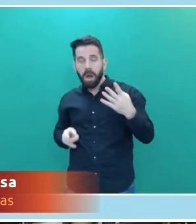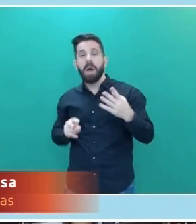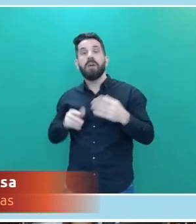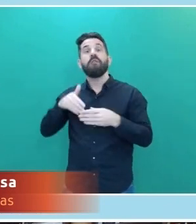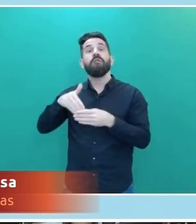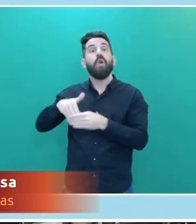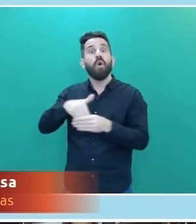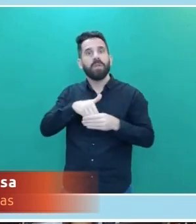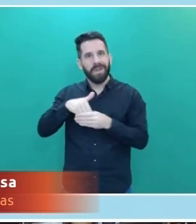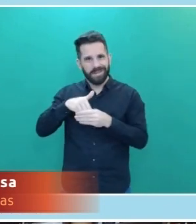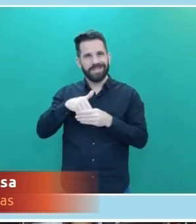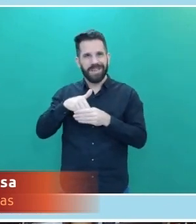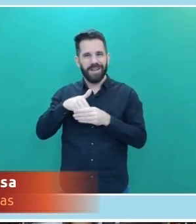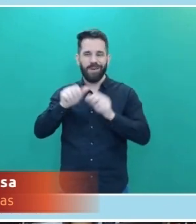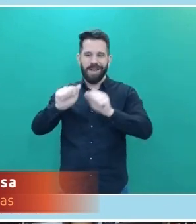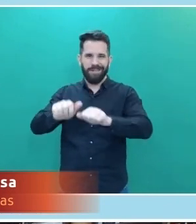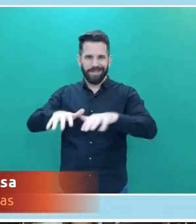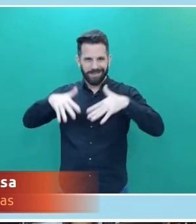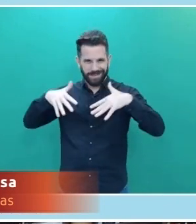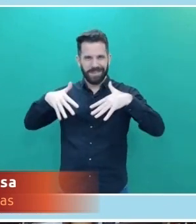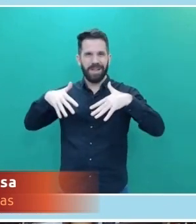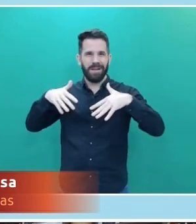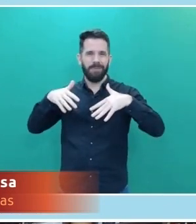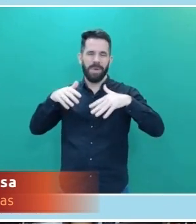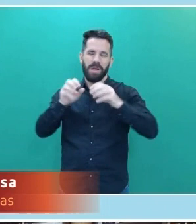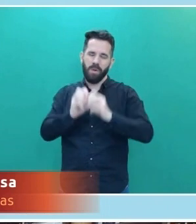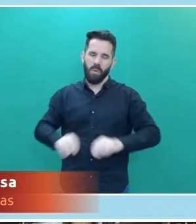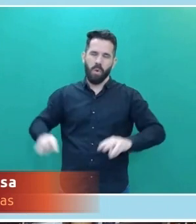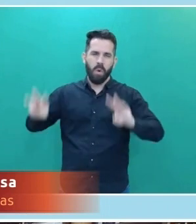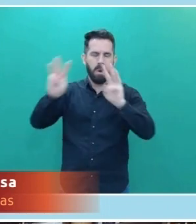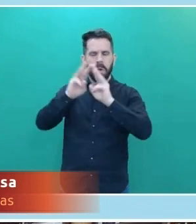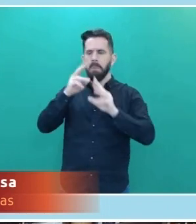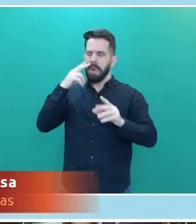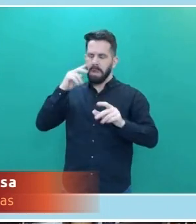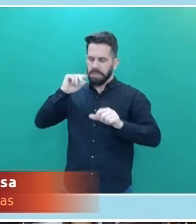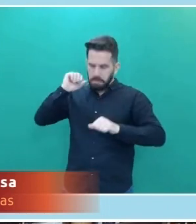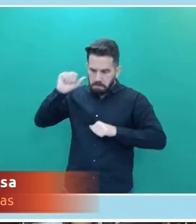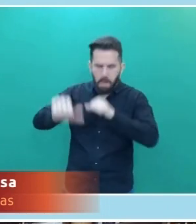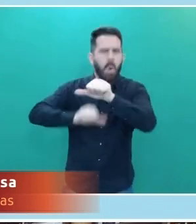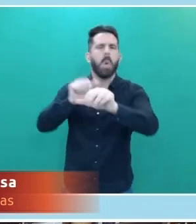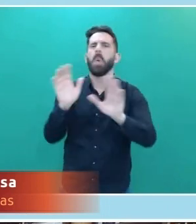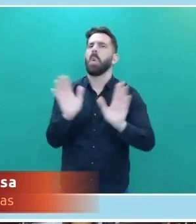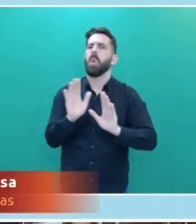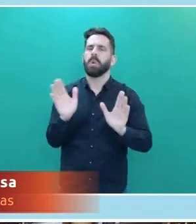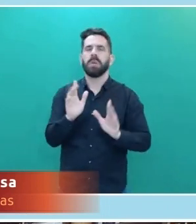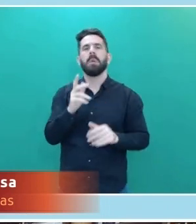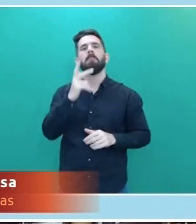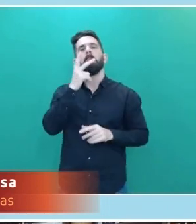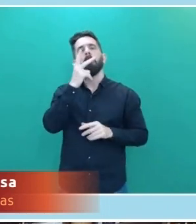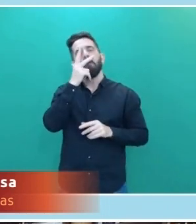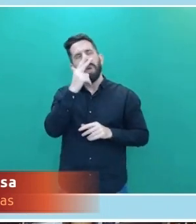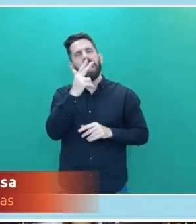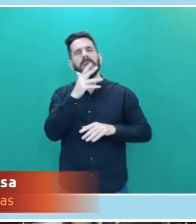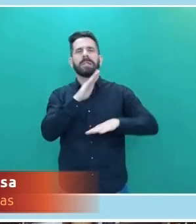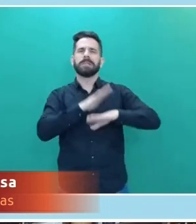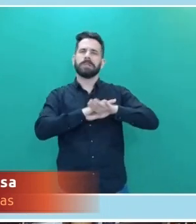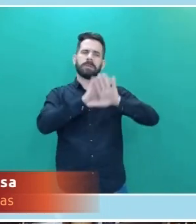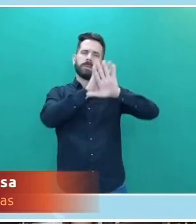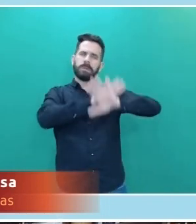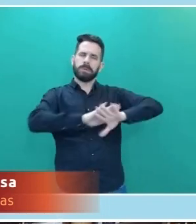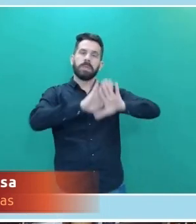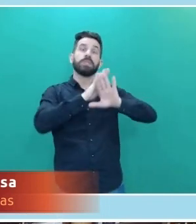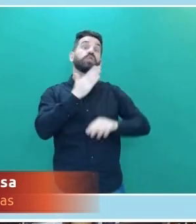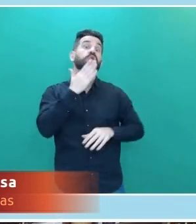o Brasil não mudou tanto assim. Foi muito mais um discurso retórico para o ambiente